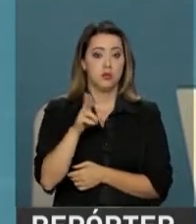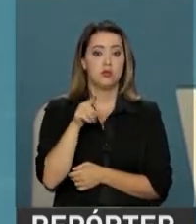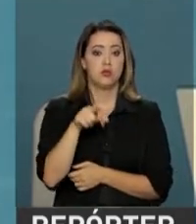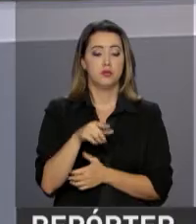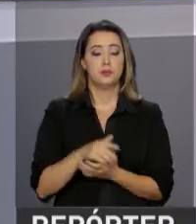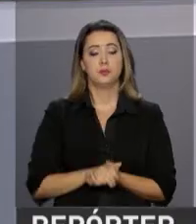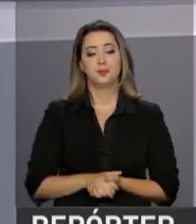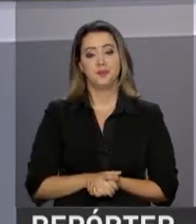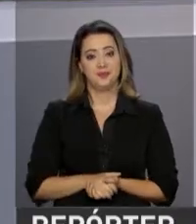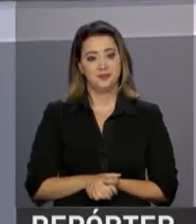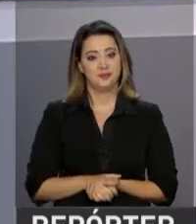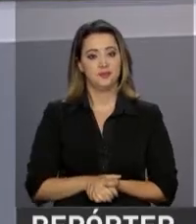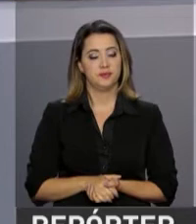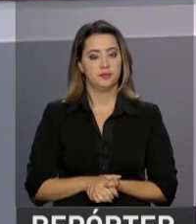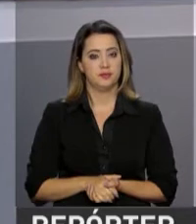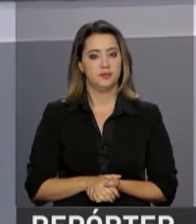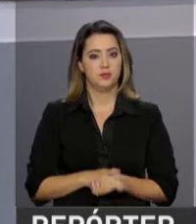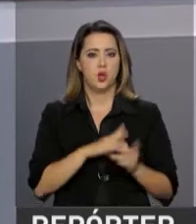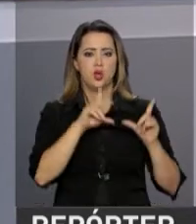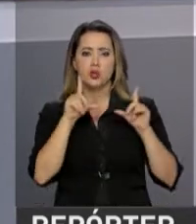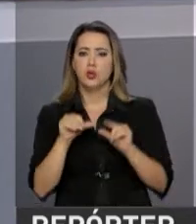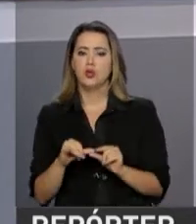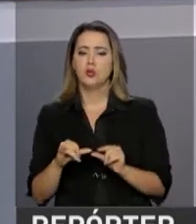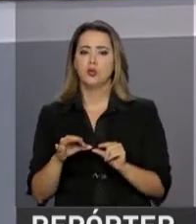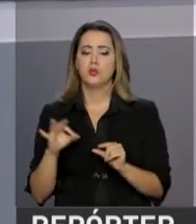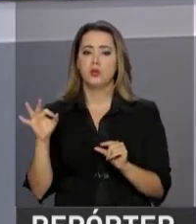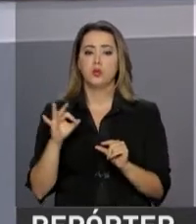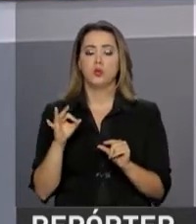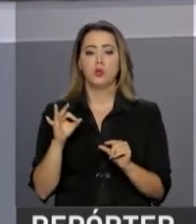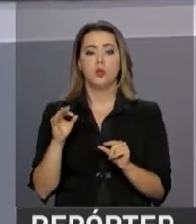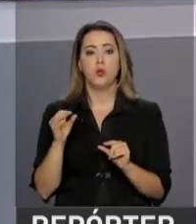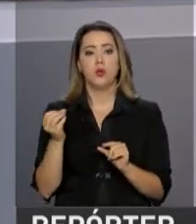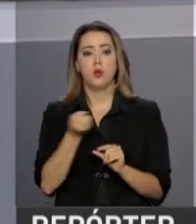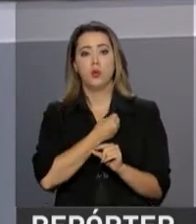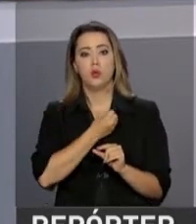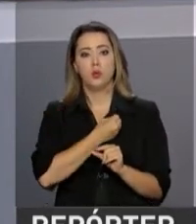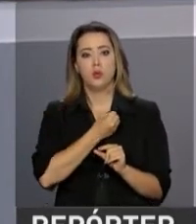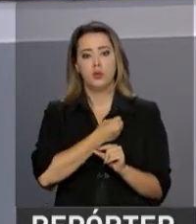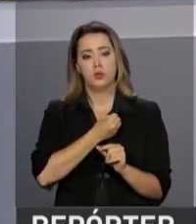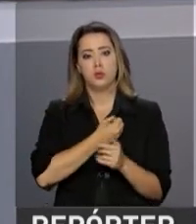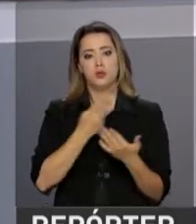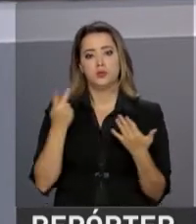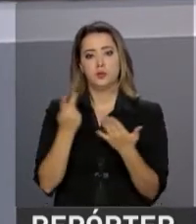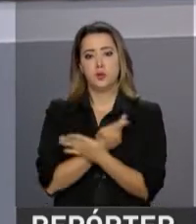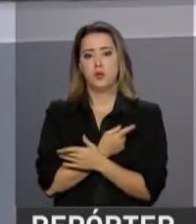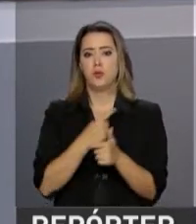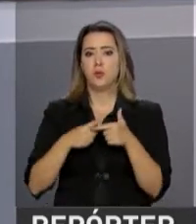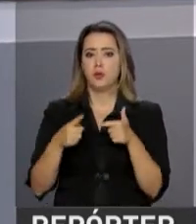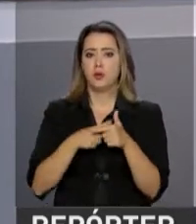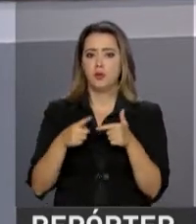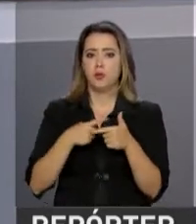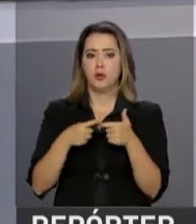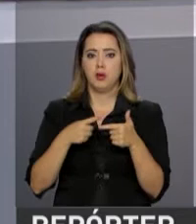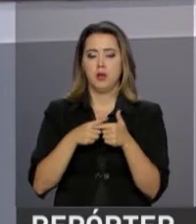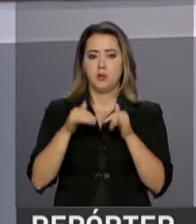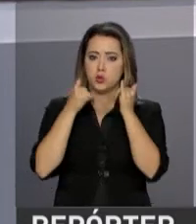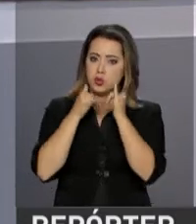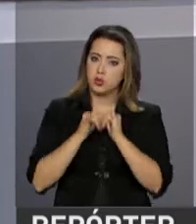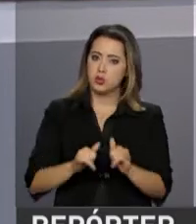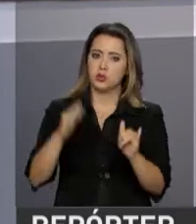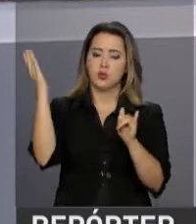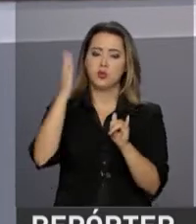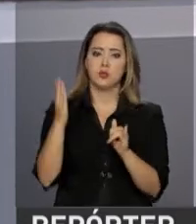os seus negócios caio índice de acidentes que envolvem a má utilização da rede elétrica no brasil durante a